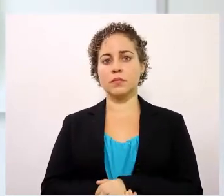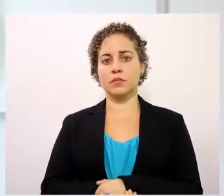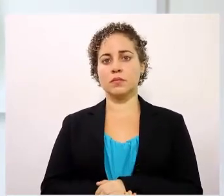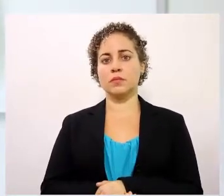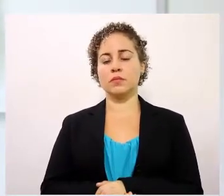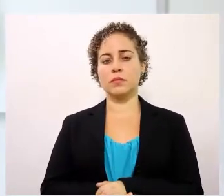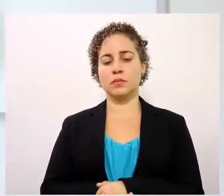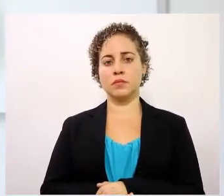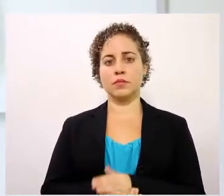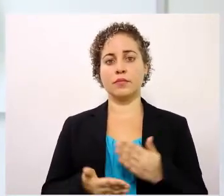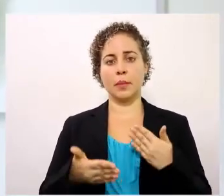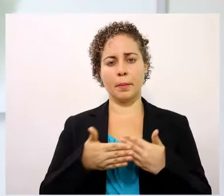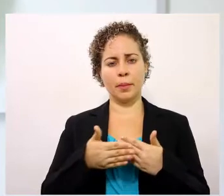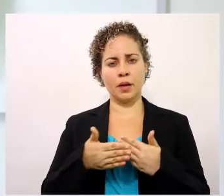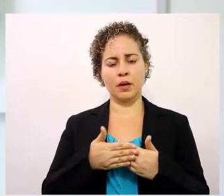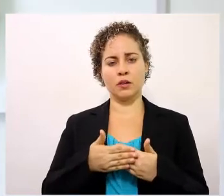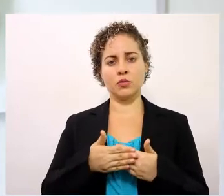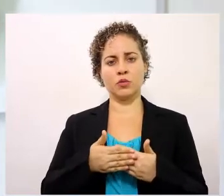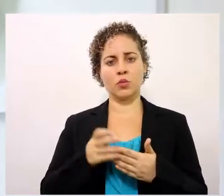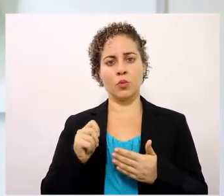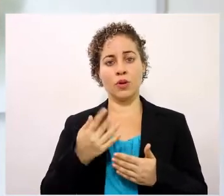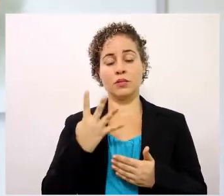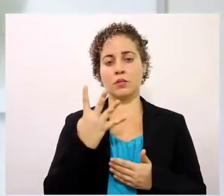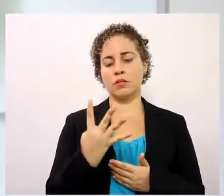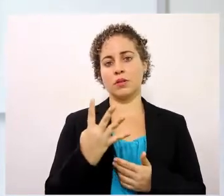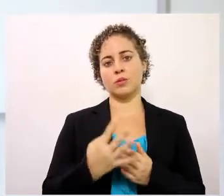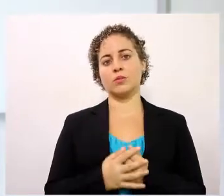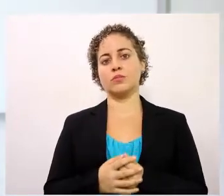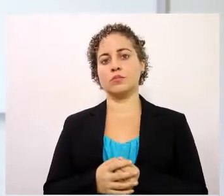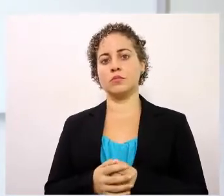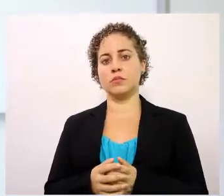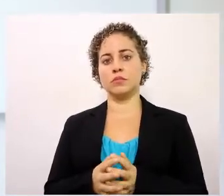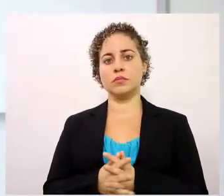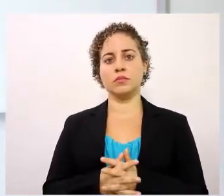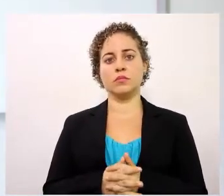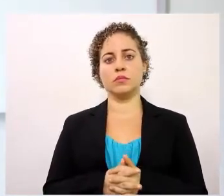vai ser aproximadamente igual a 4.